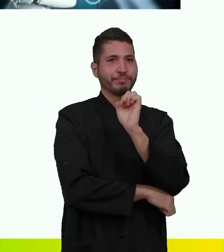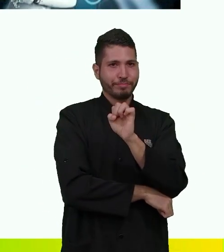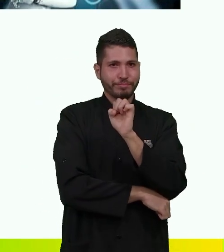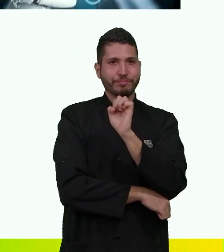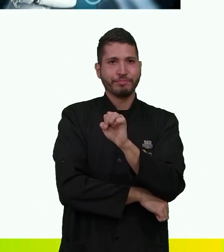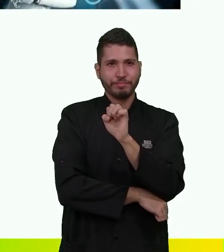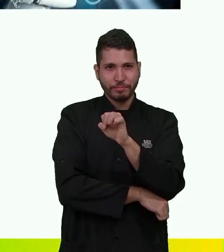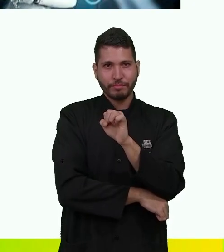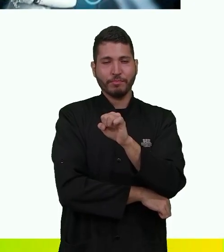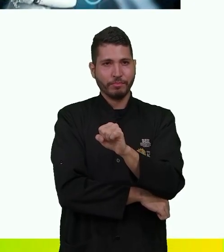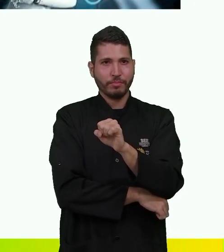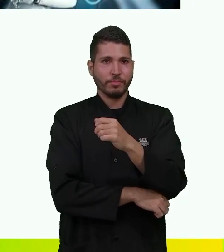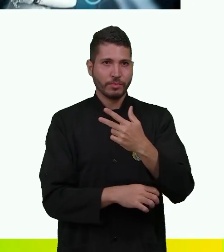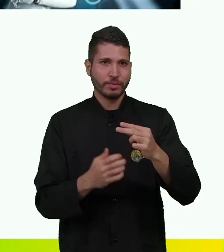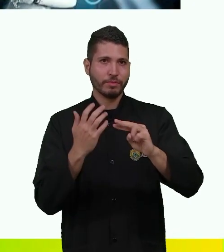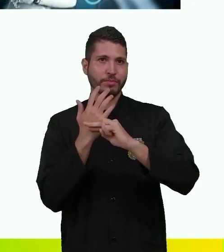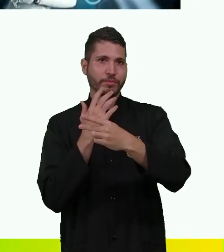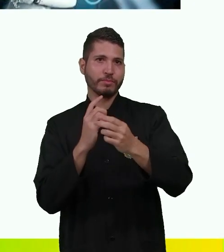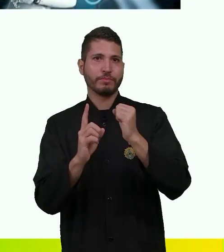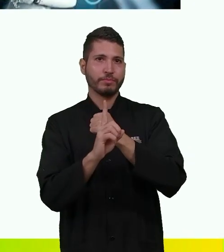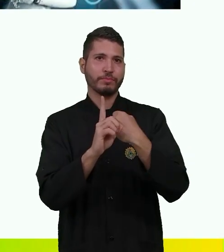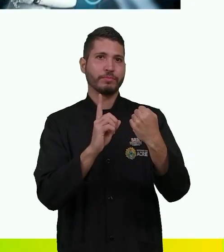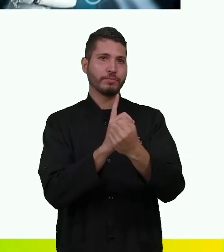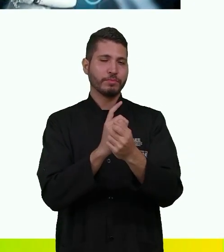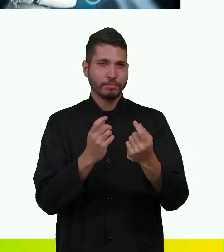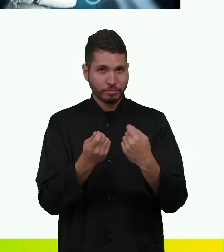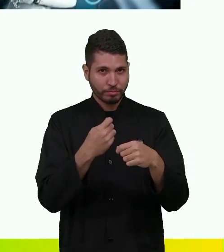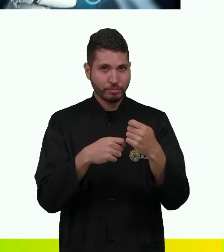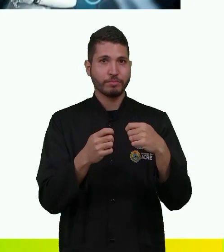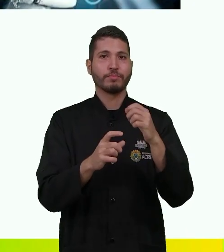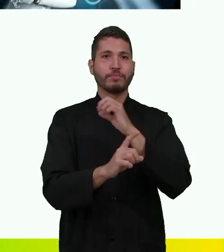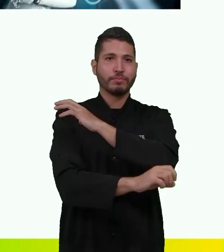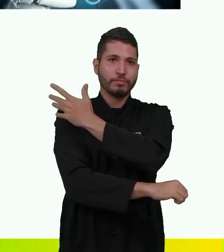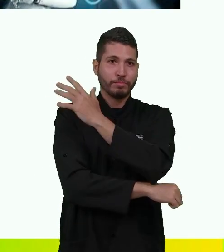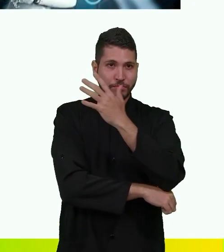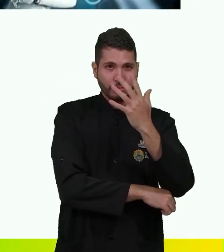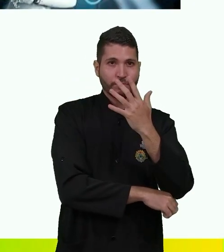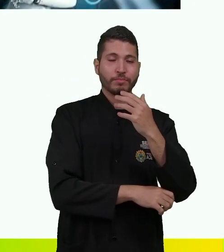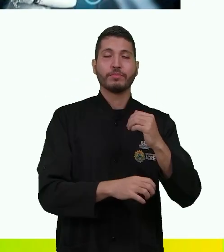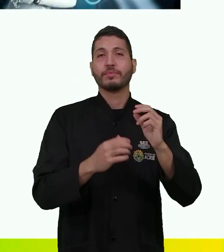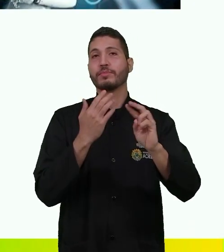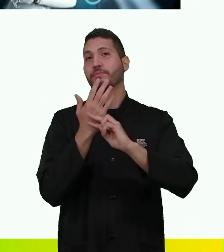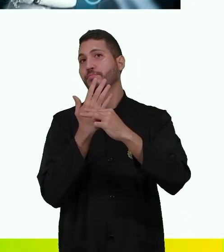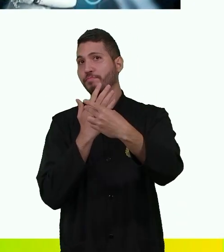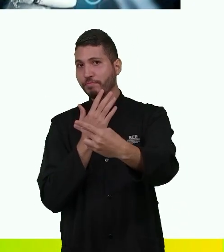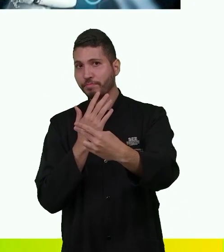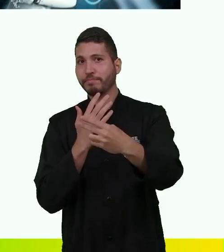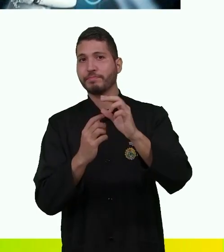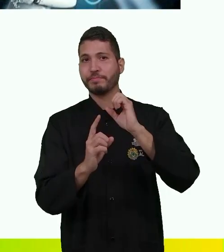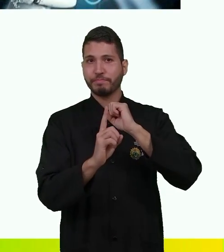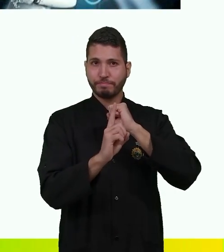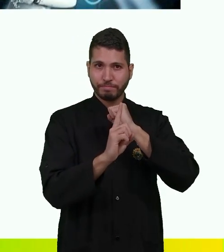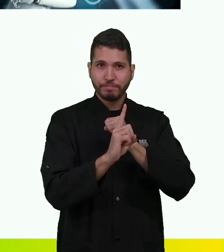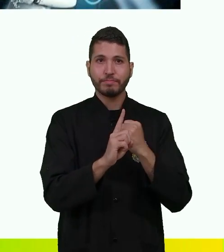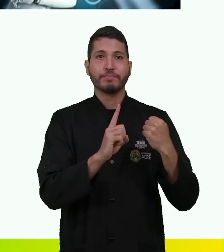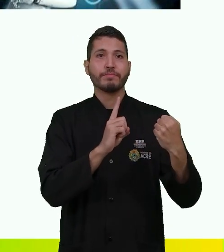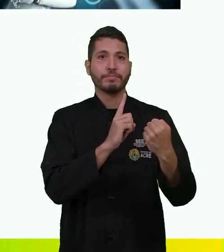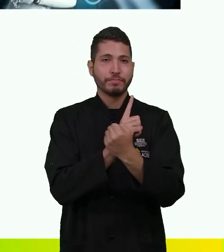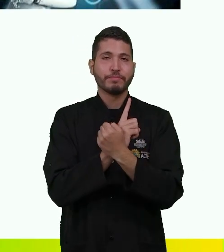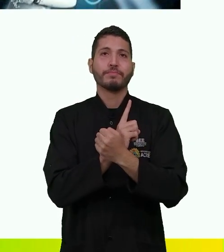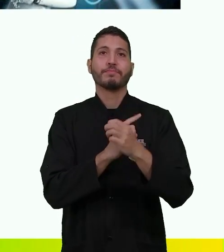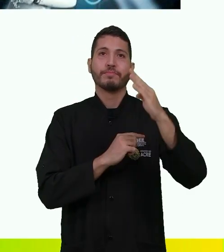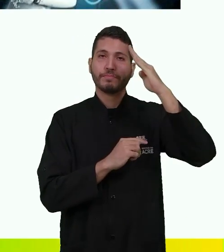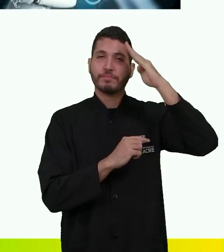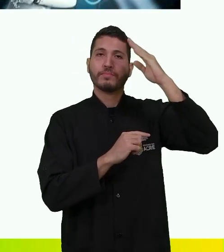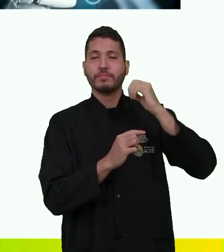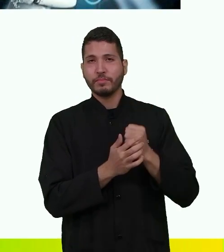Consequências sociais, econômicas e ambientais. As consequências sociais, gente, é principalmente na Inglaterra